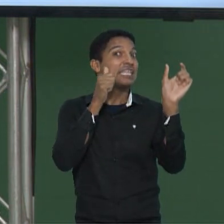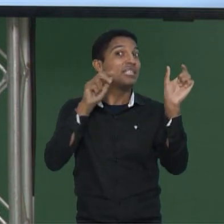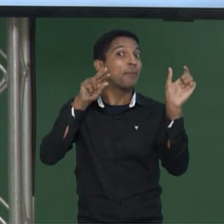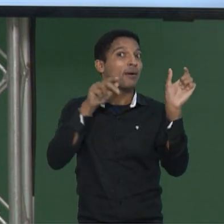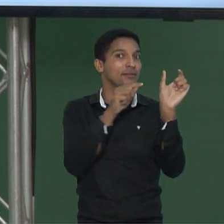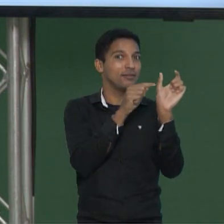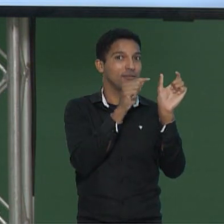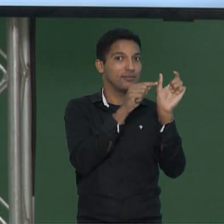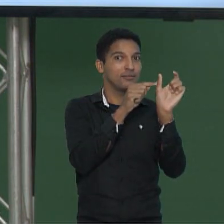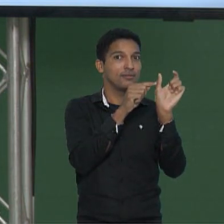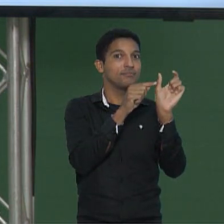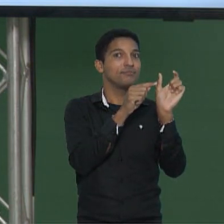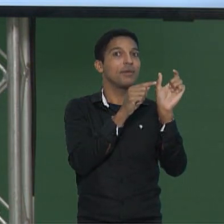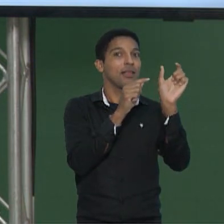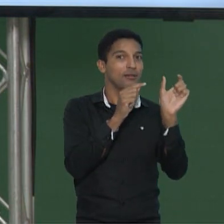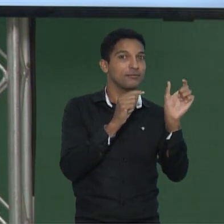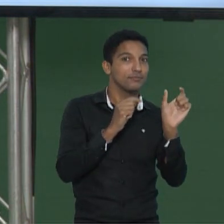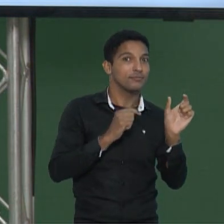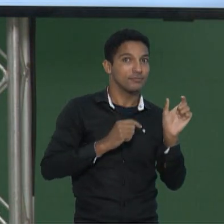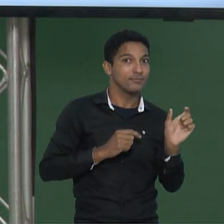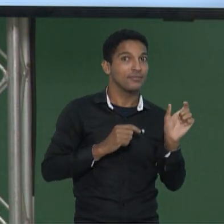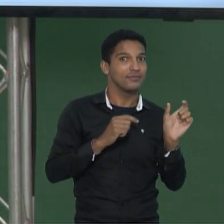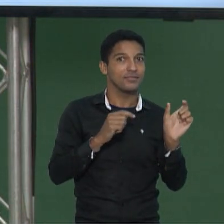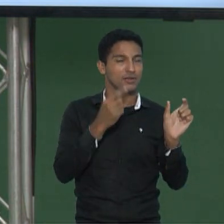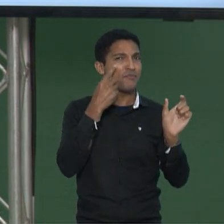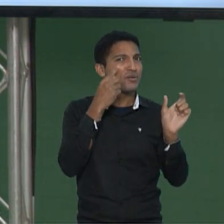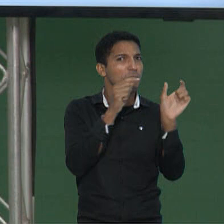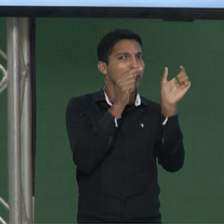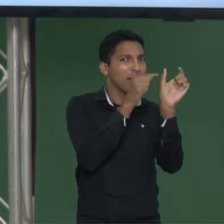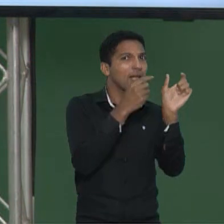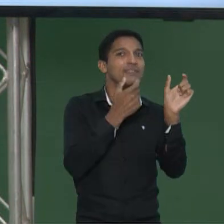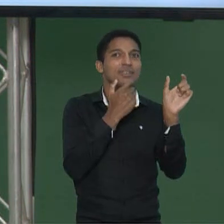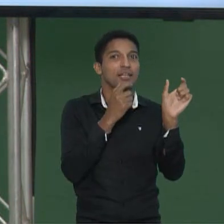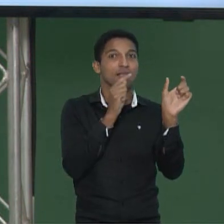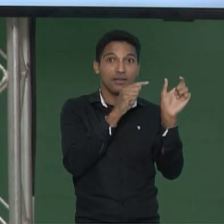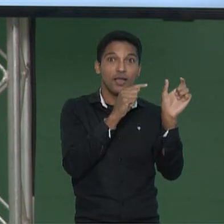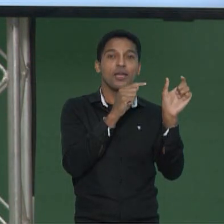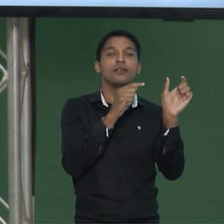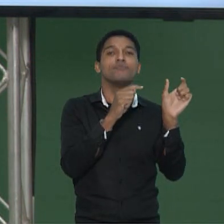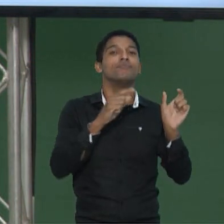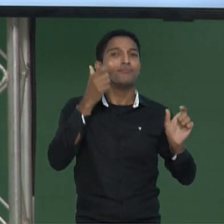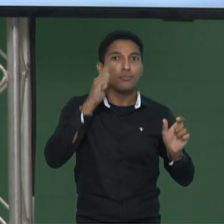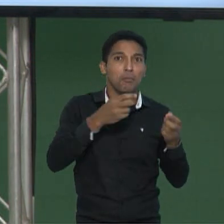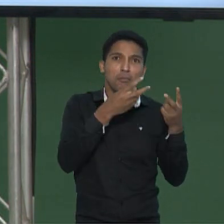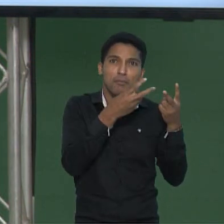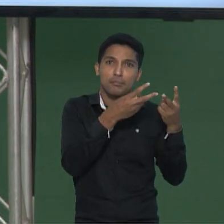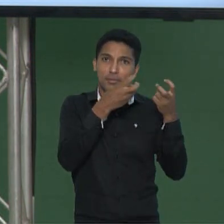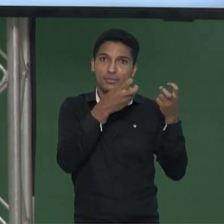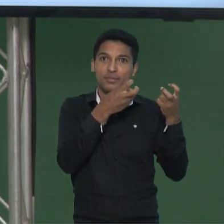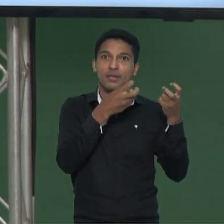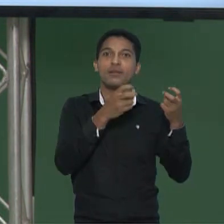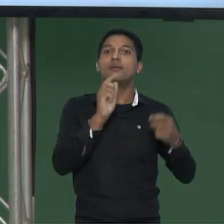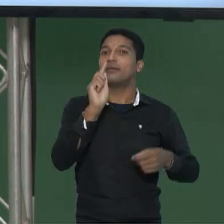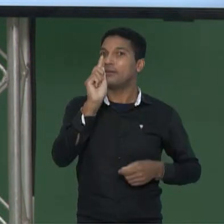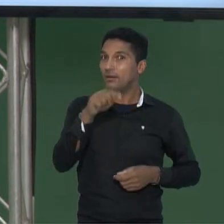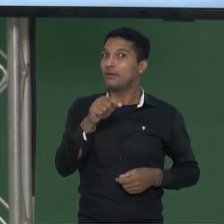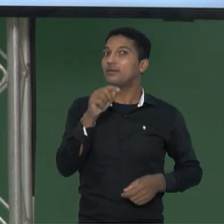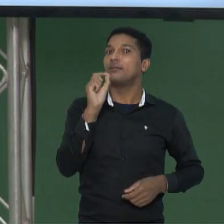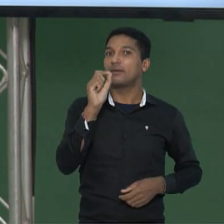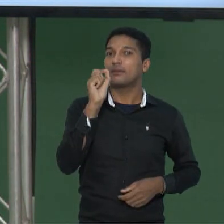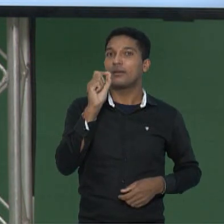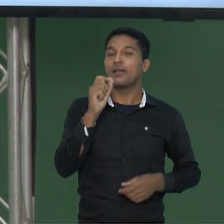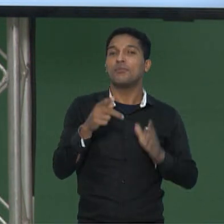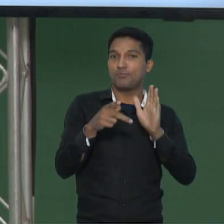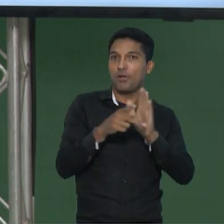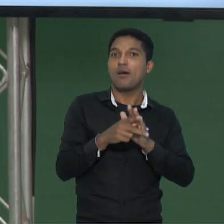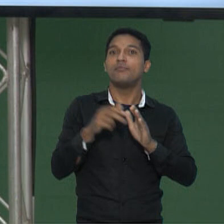whole-sister e step-sister. Entenderam? Então, aqui nós verificamos que elas fazem, sim, parte